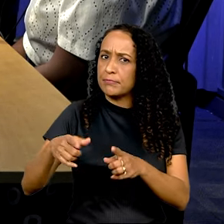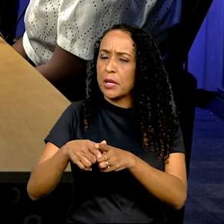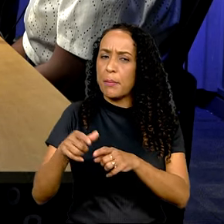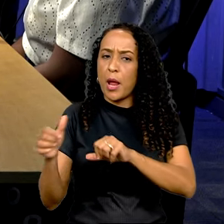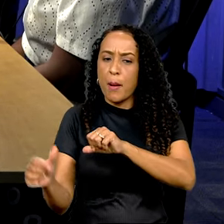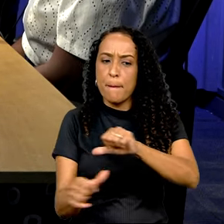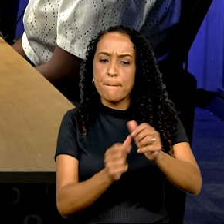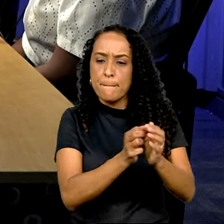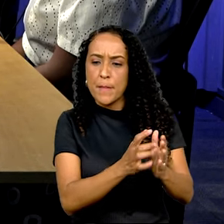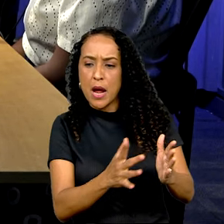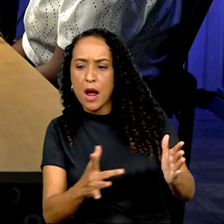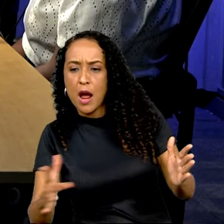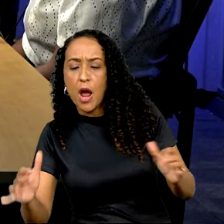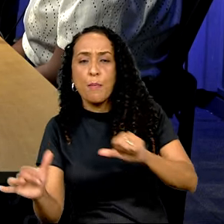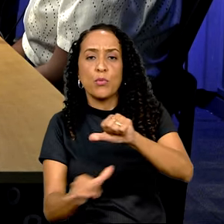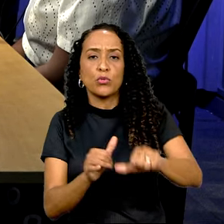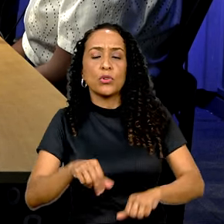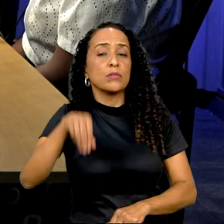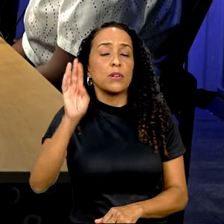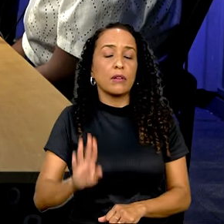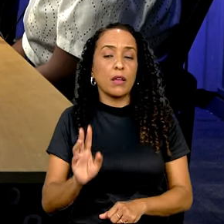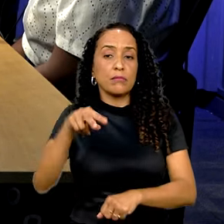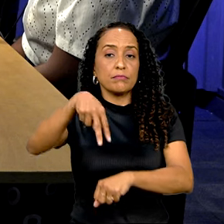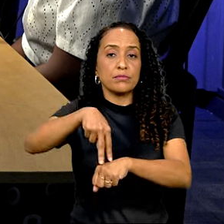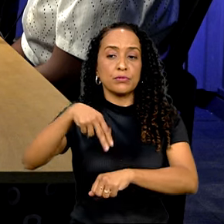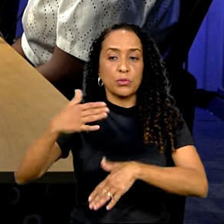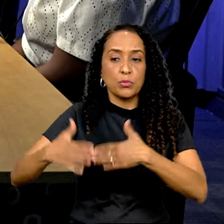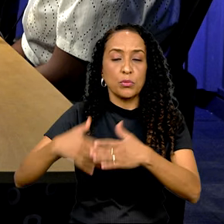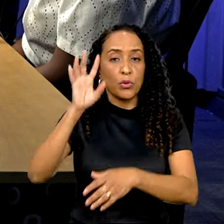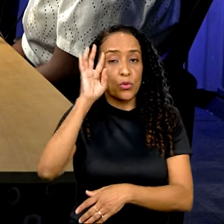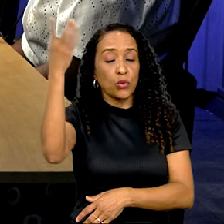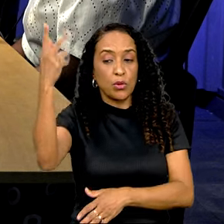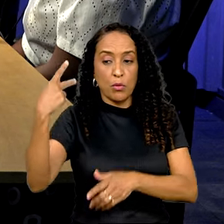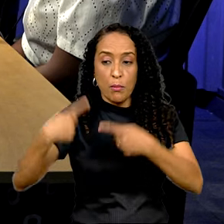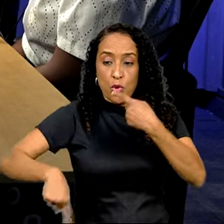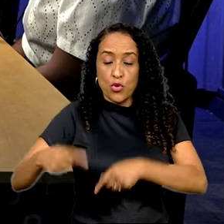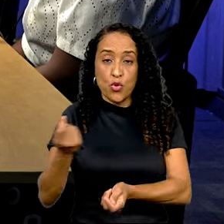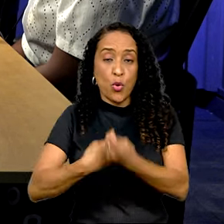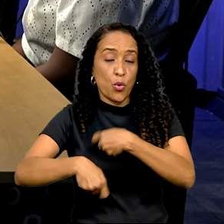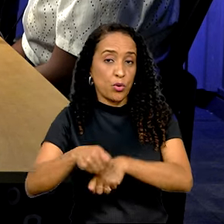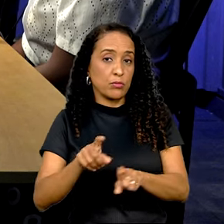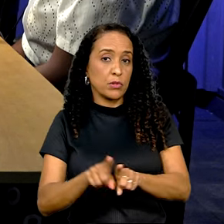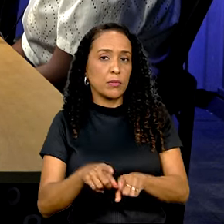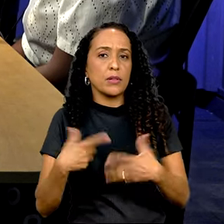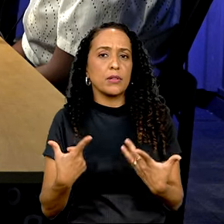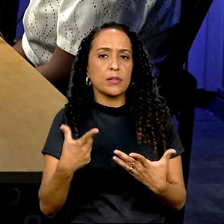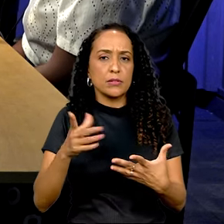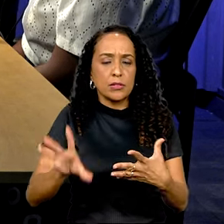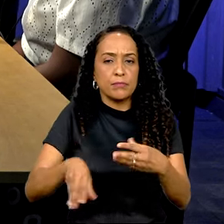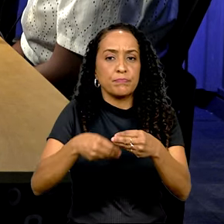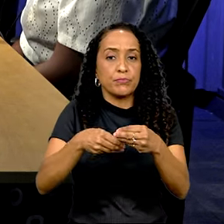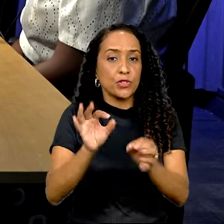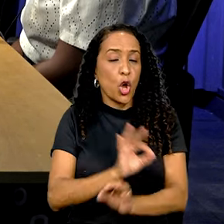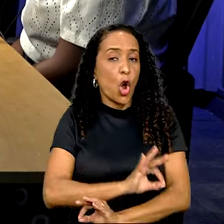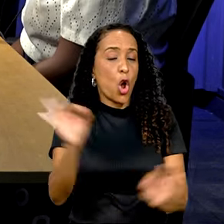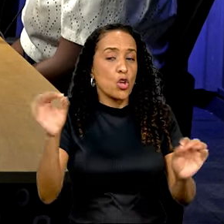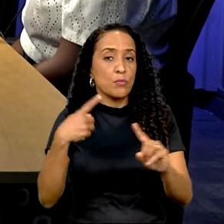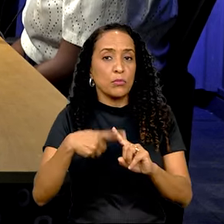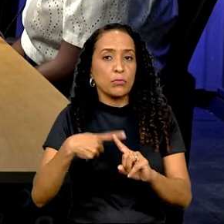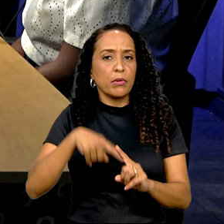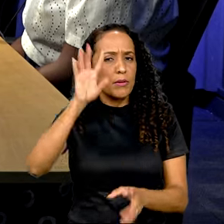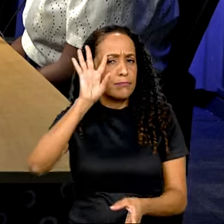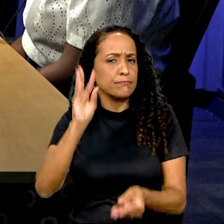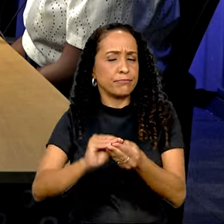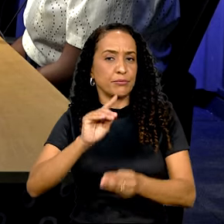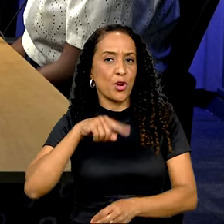mudança de quem é que tá à frente dos processos decisórios políticos econômicos e essa composição tá ótima porque acho que